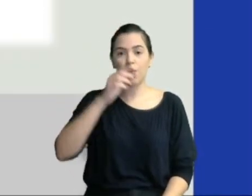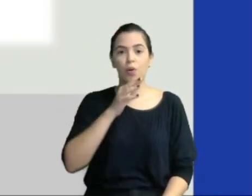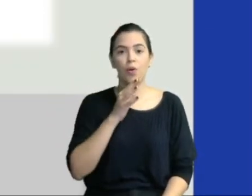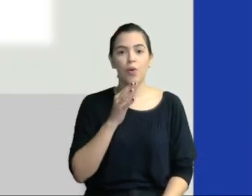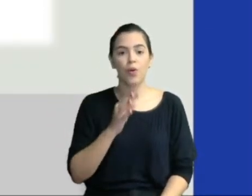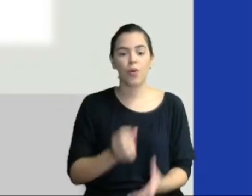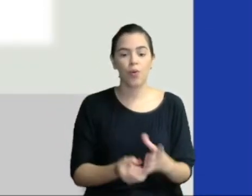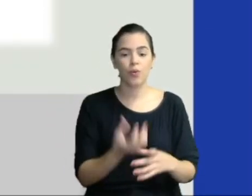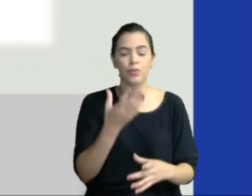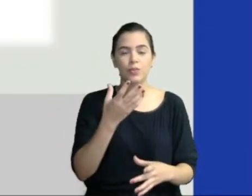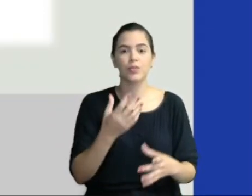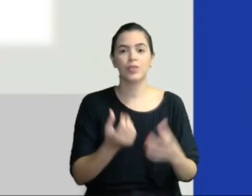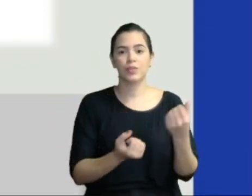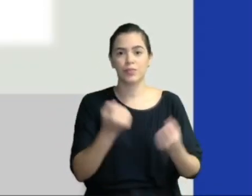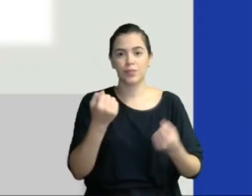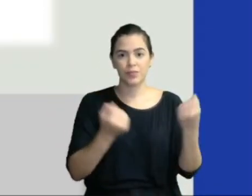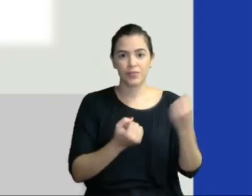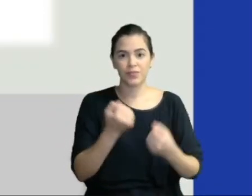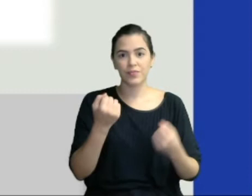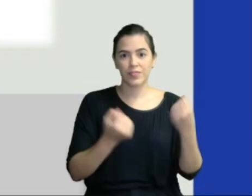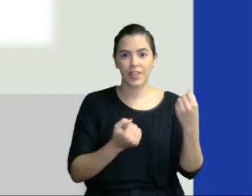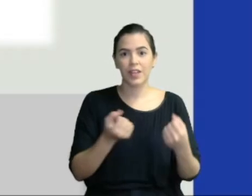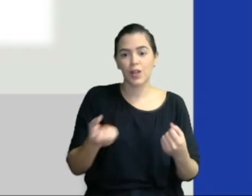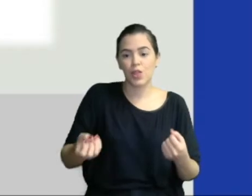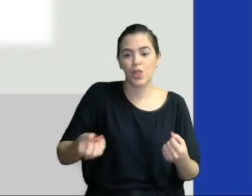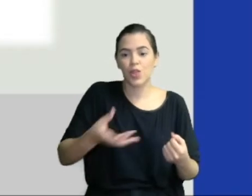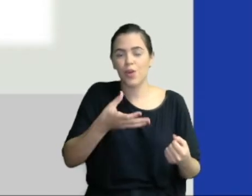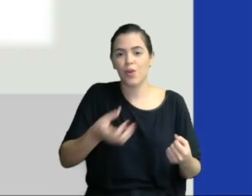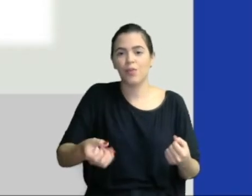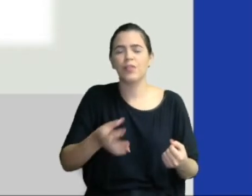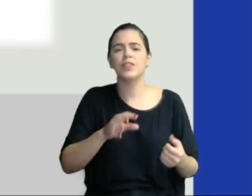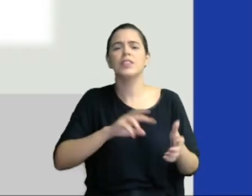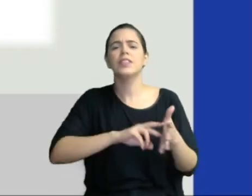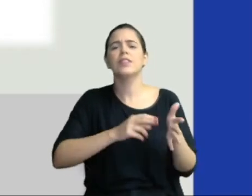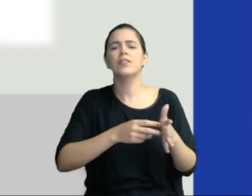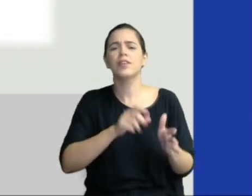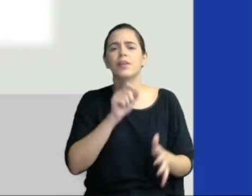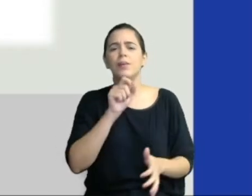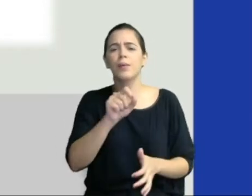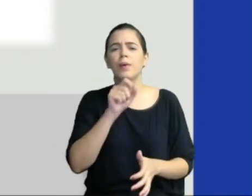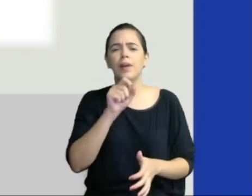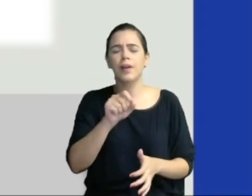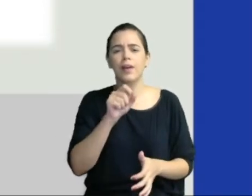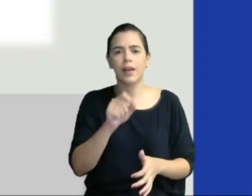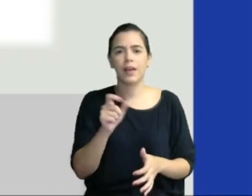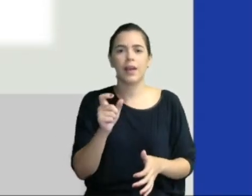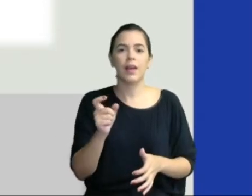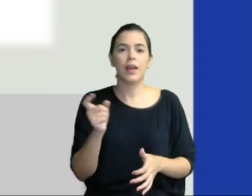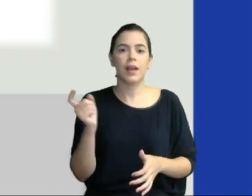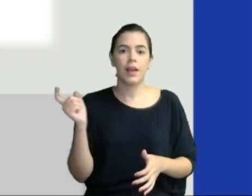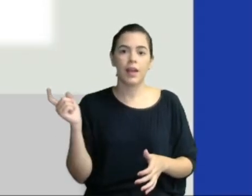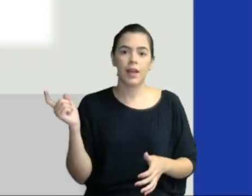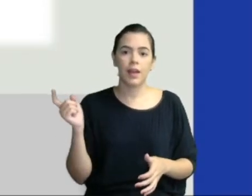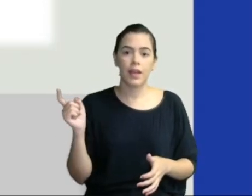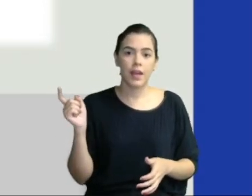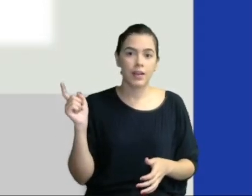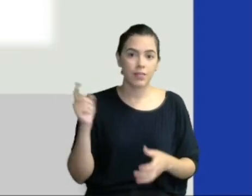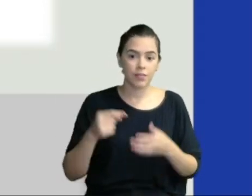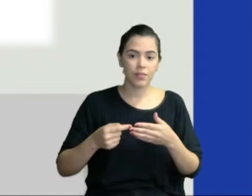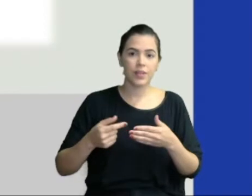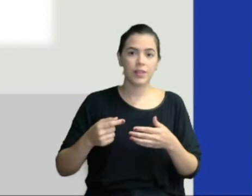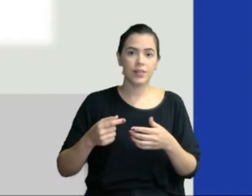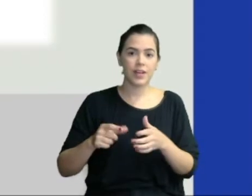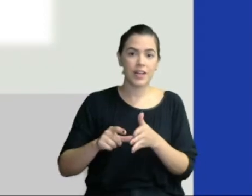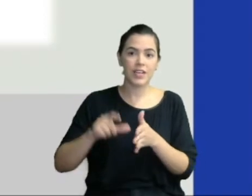considerado o precursor dos automóveis modernos. O que significa isso? É que ele veio antes de qualquer automóvel moderno